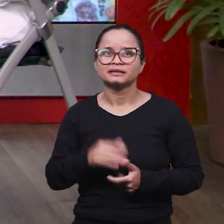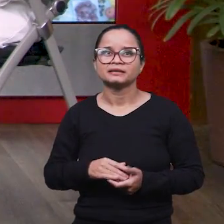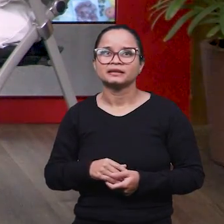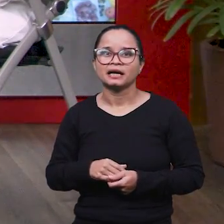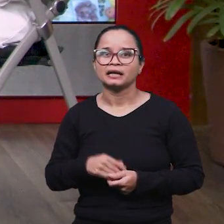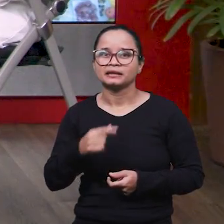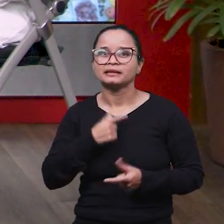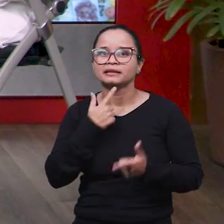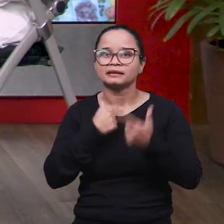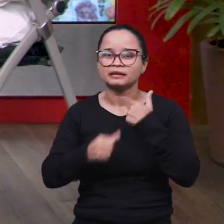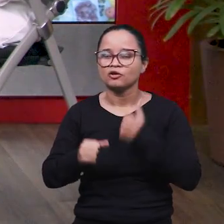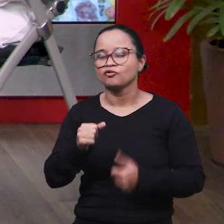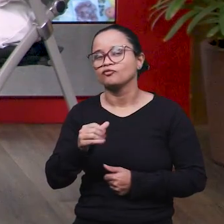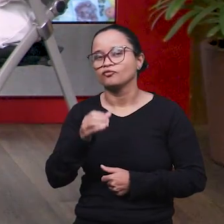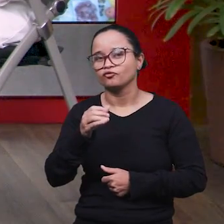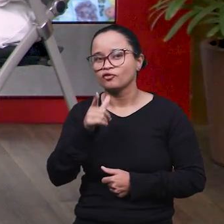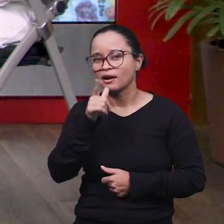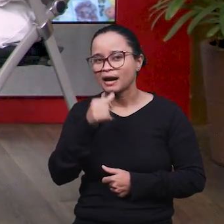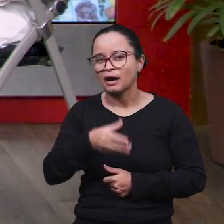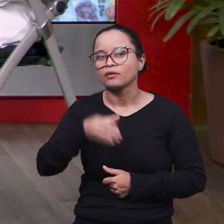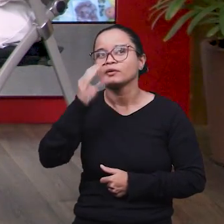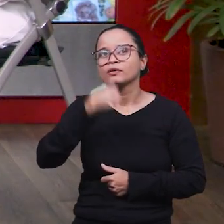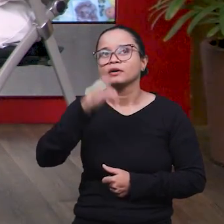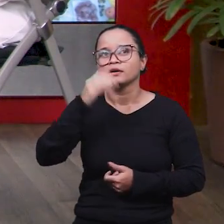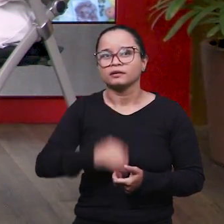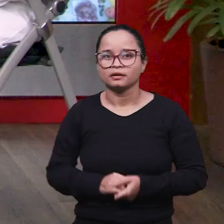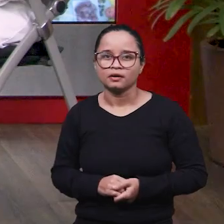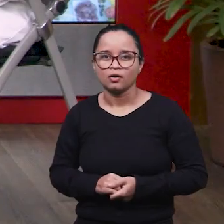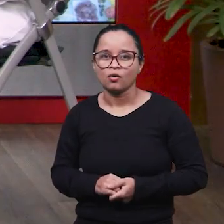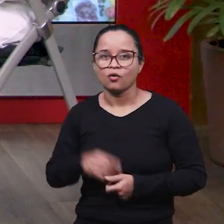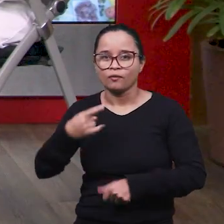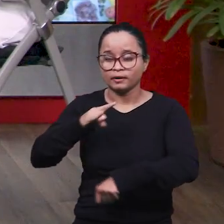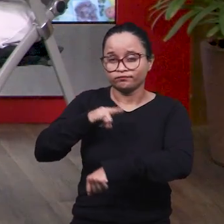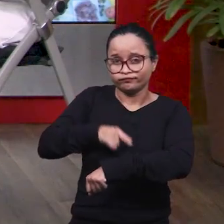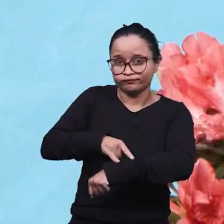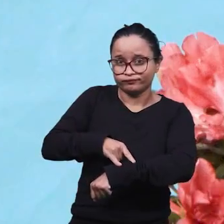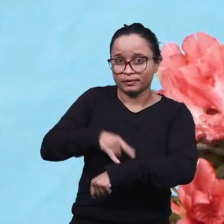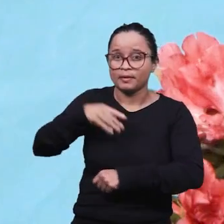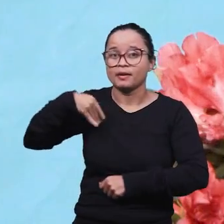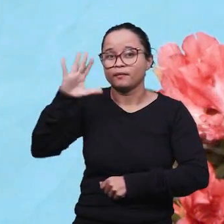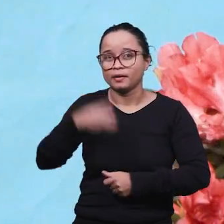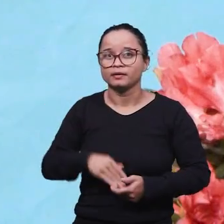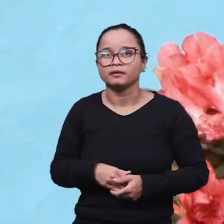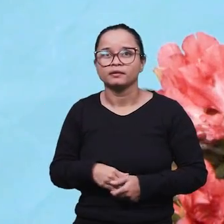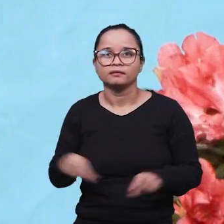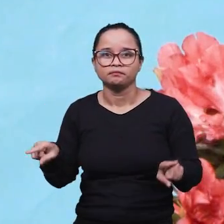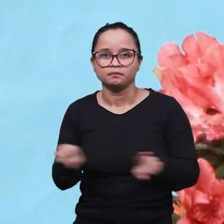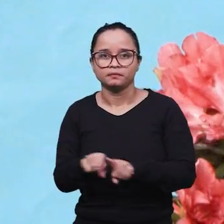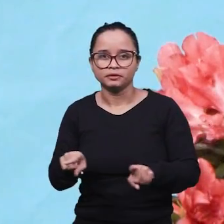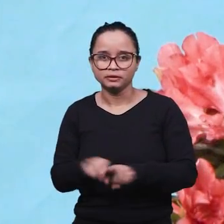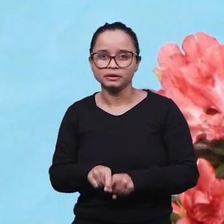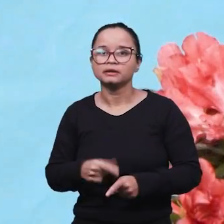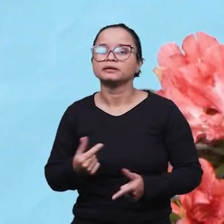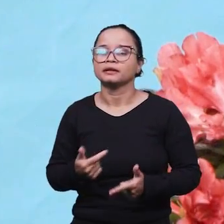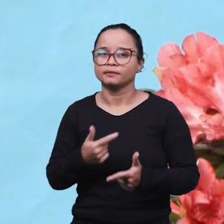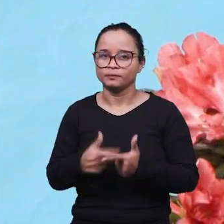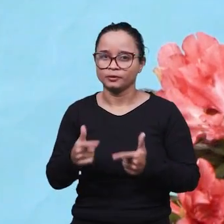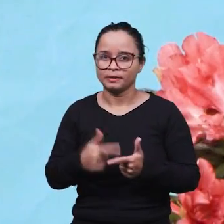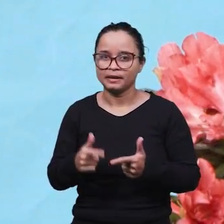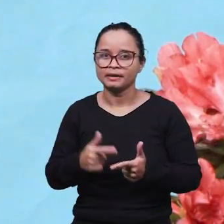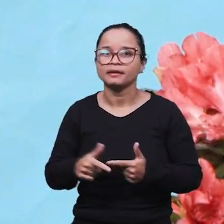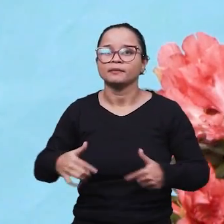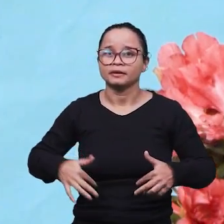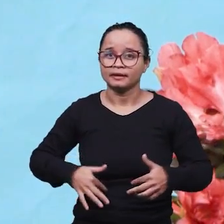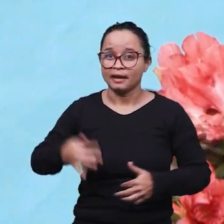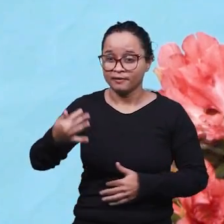tomar mais água, né? Ou então ela urina com mais frequência, pode ser propensa a ter infecções urinárias de repetição,